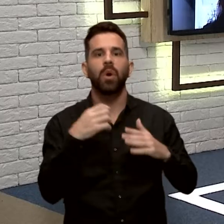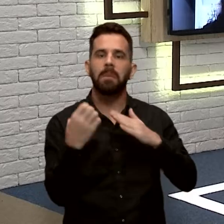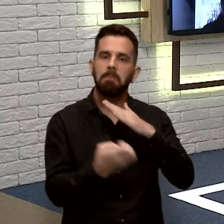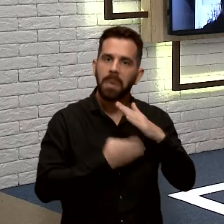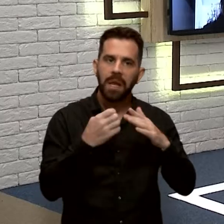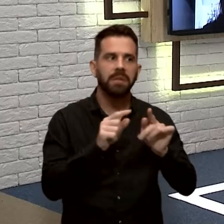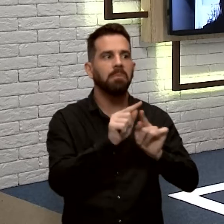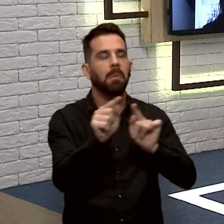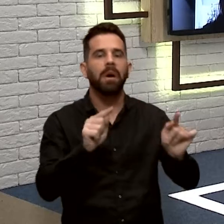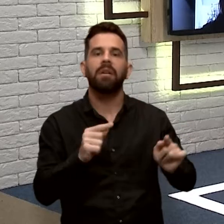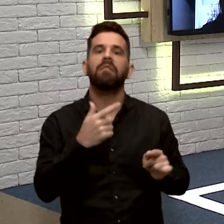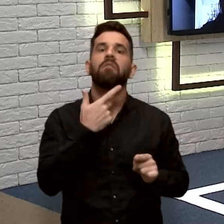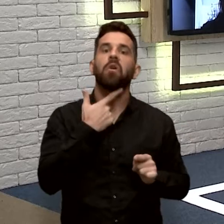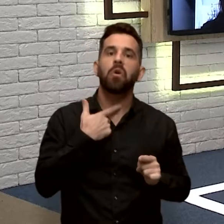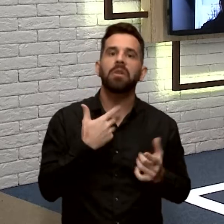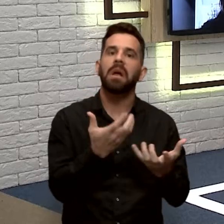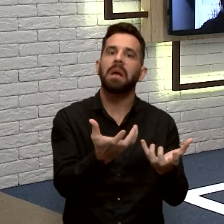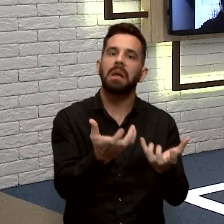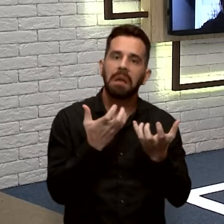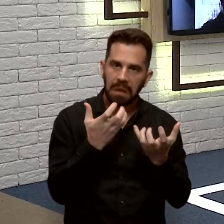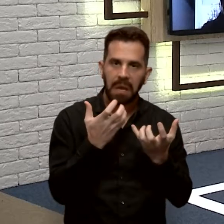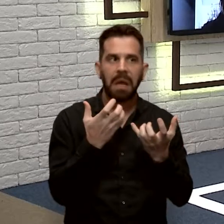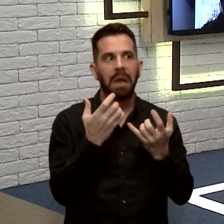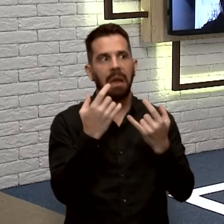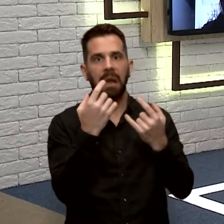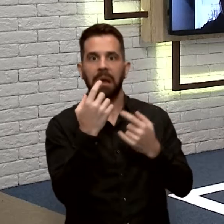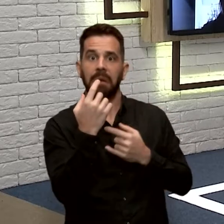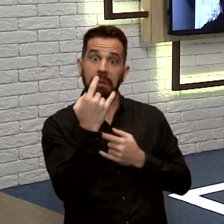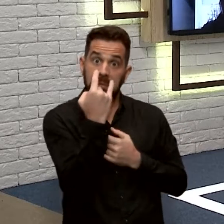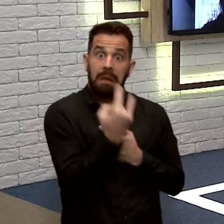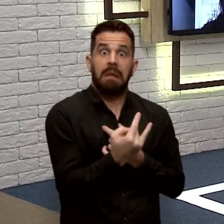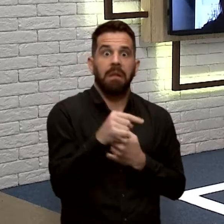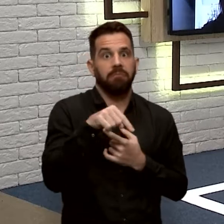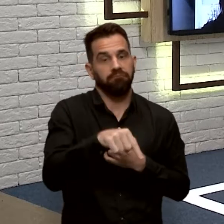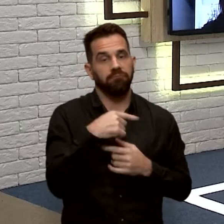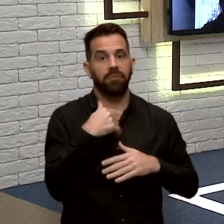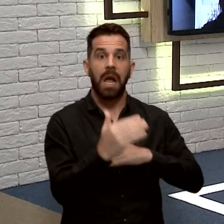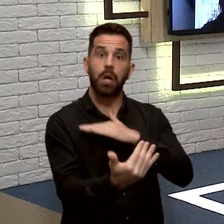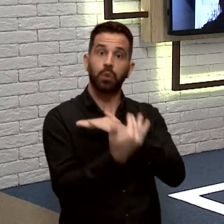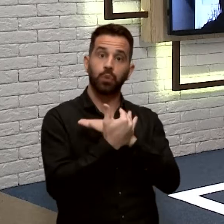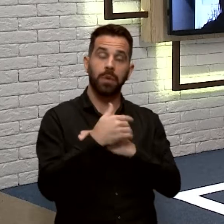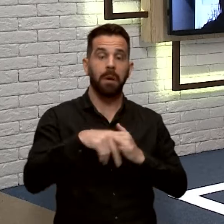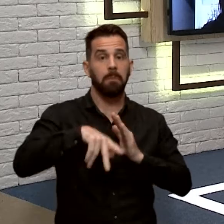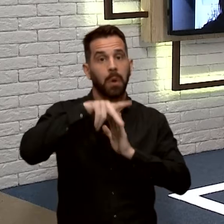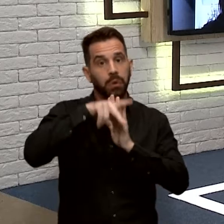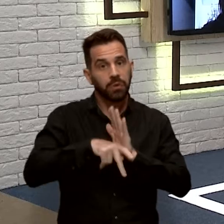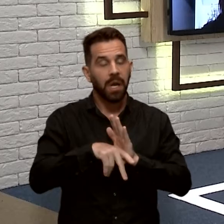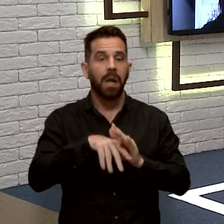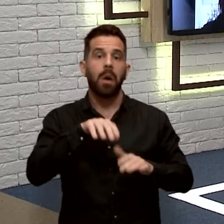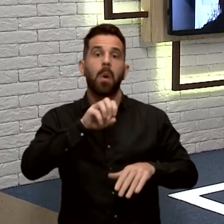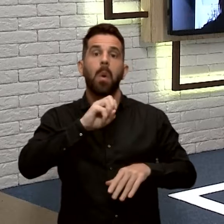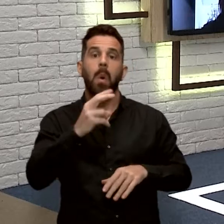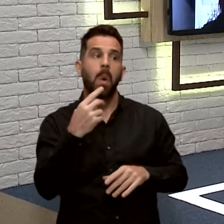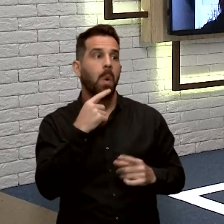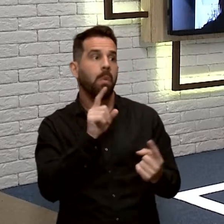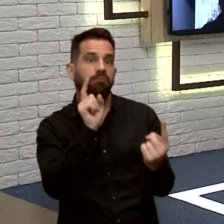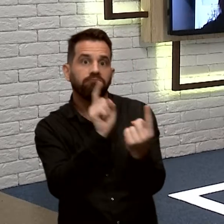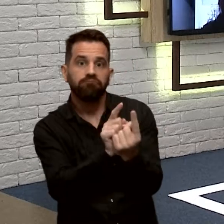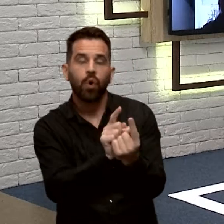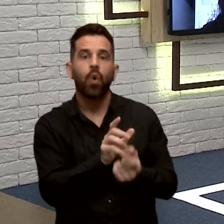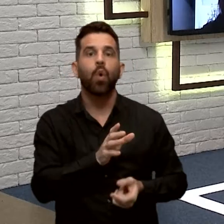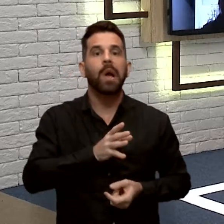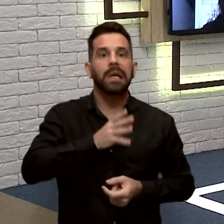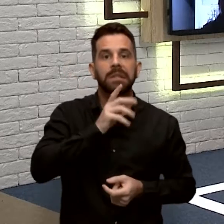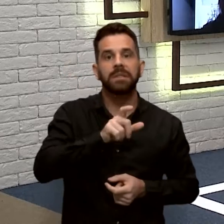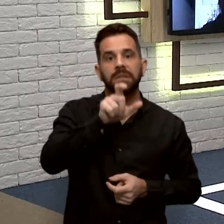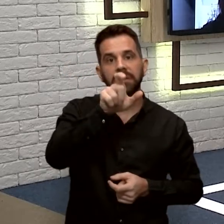porventura possam ter interesse em nos ajudar com esse projeto, talvez conhecer um adolescente ou outro que eles se interessem, para,